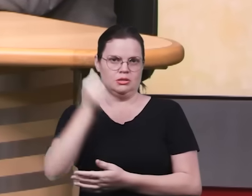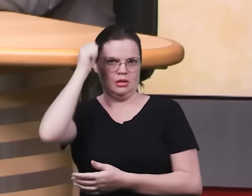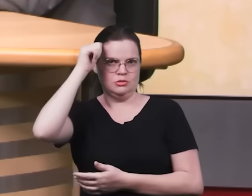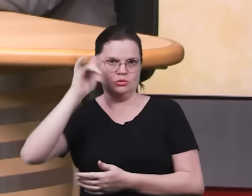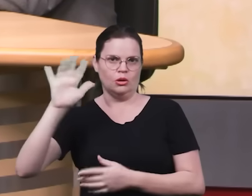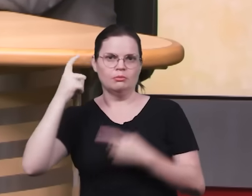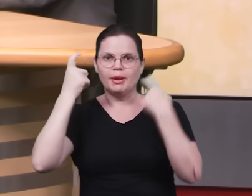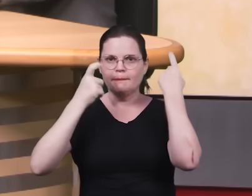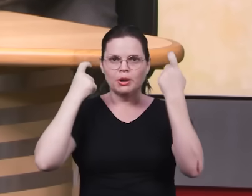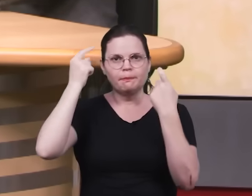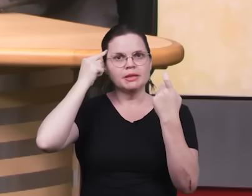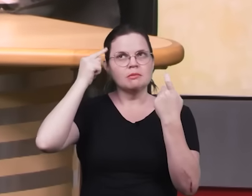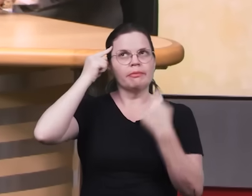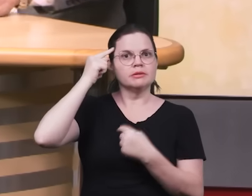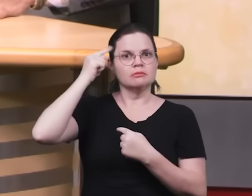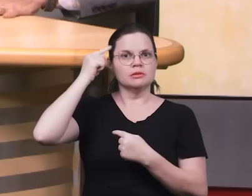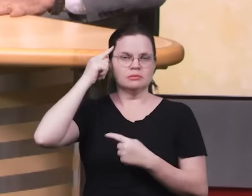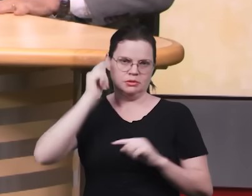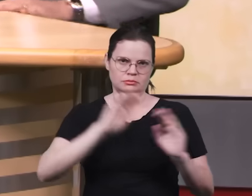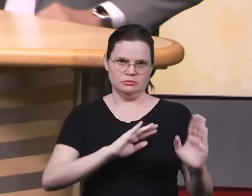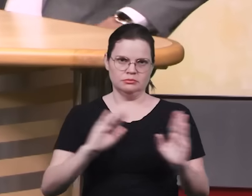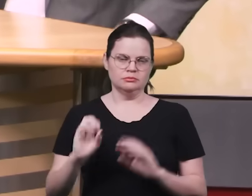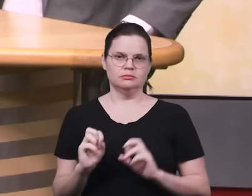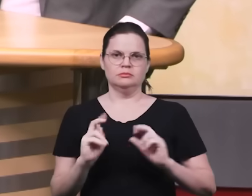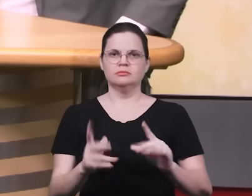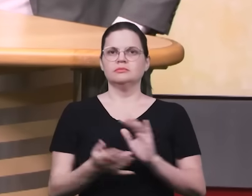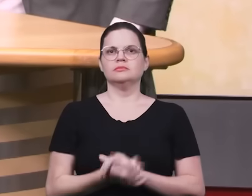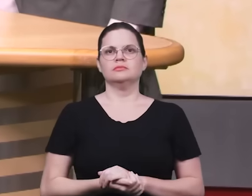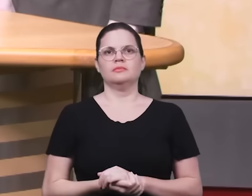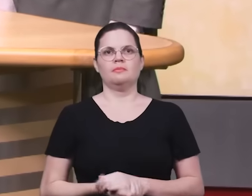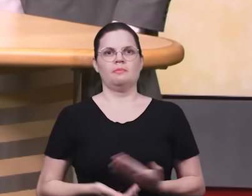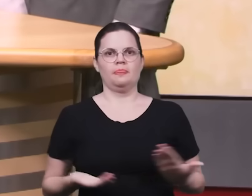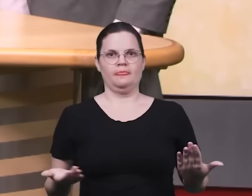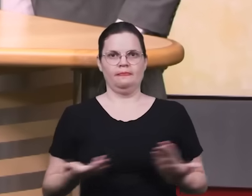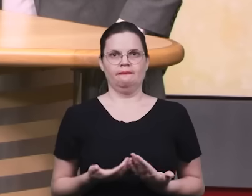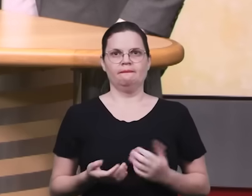outra coisa que eu queria colocar para vocês dois agora. Vocês dois vão ver aqui.